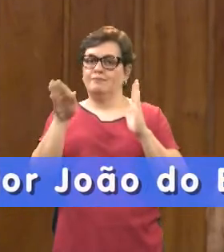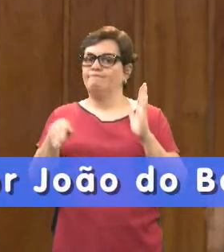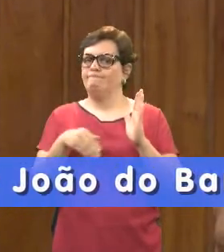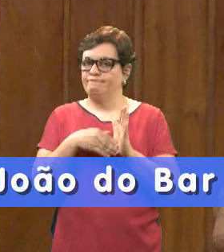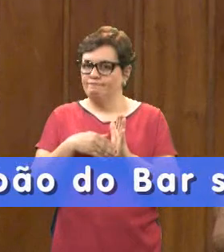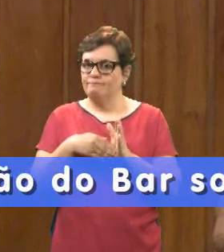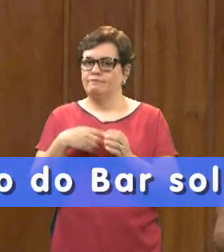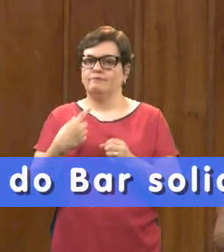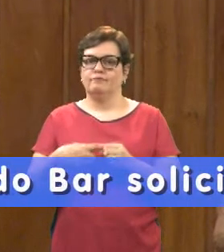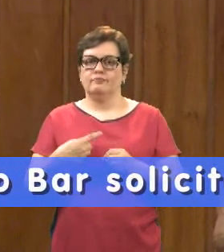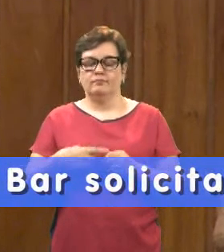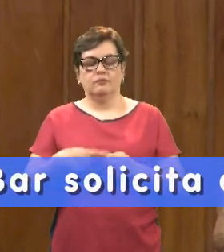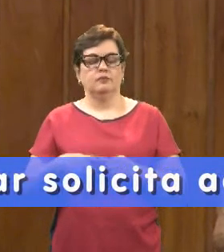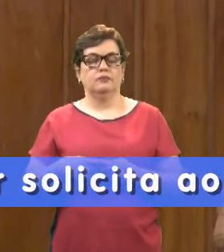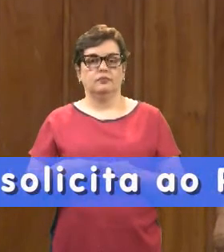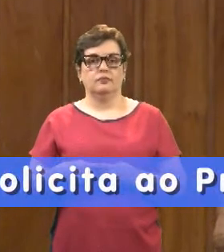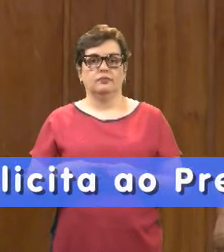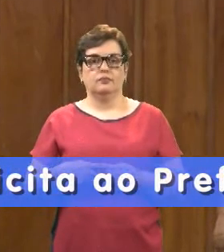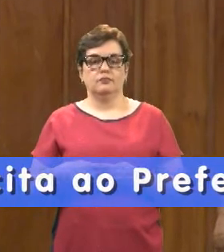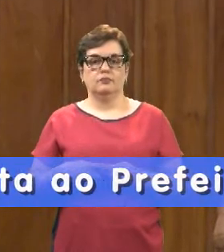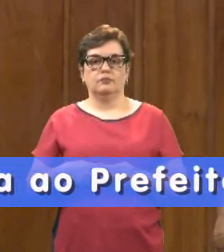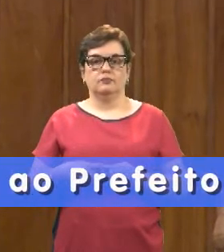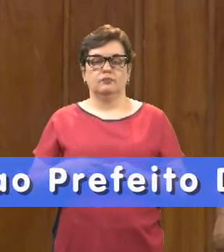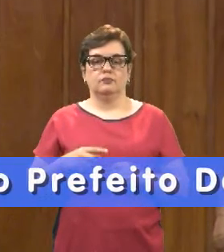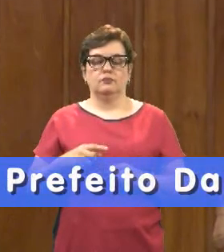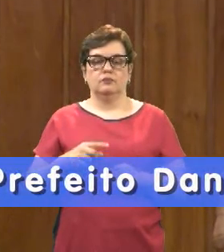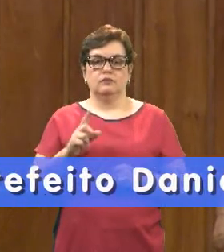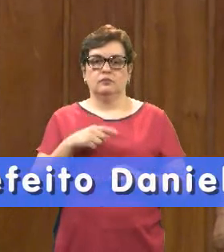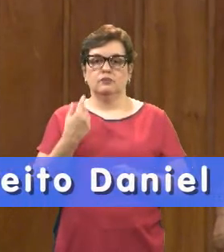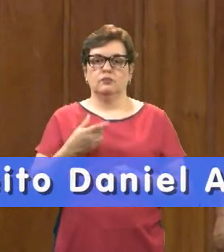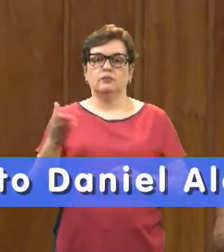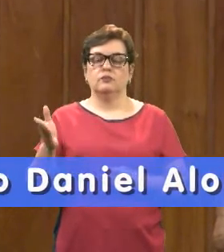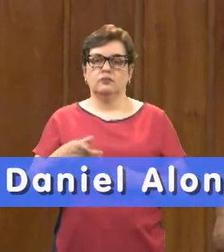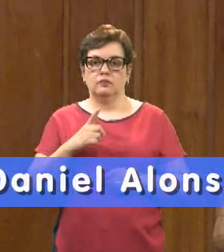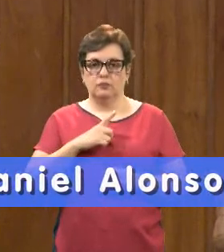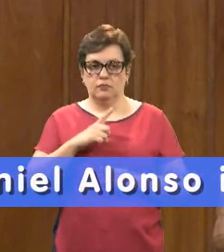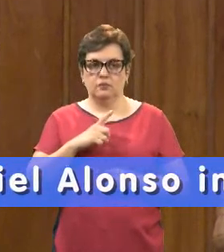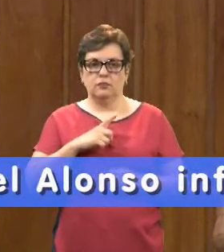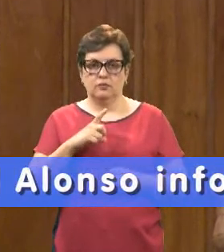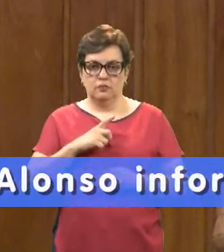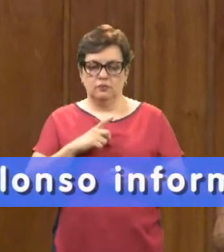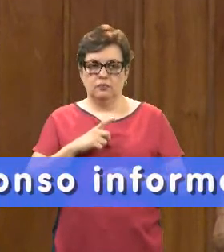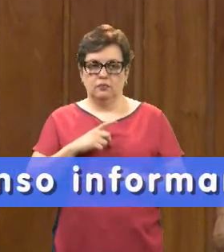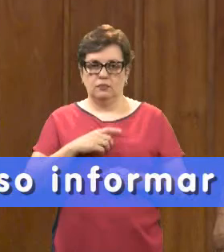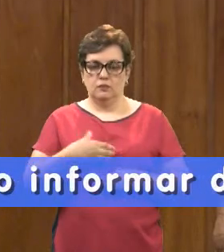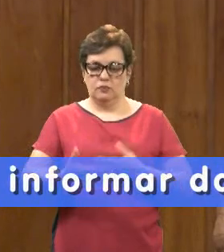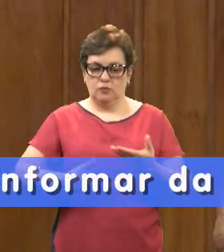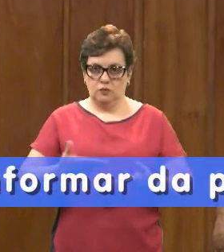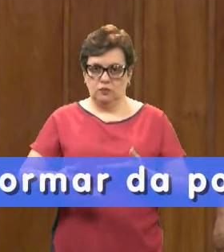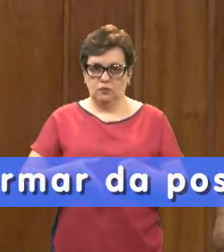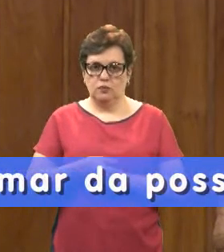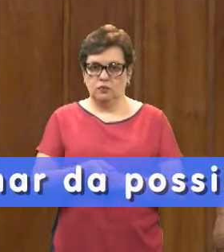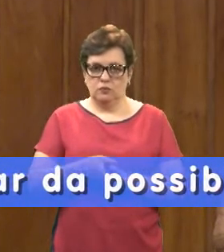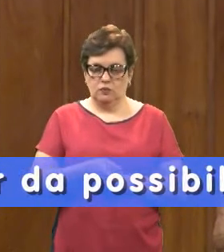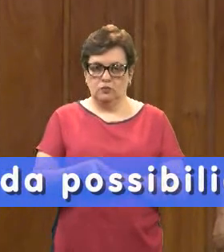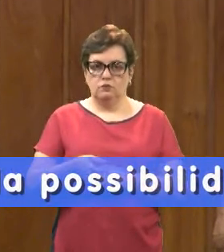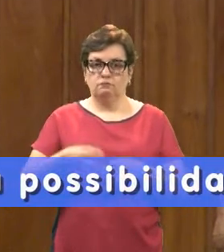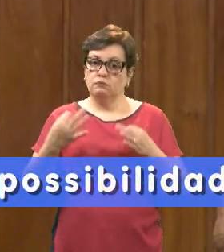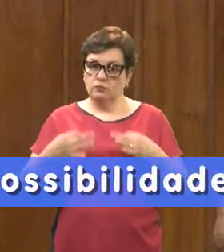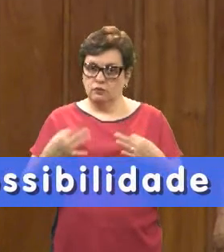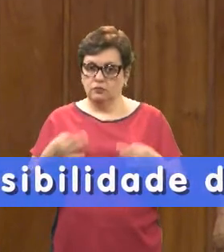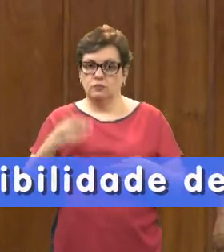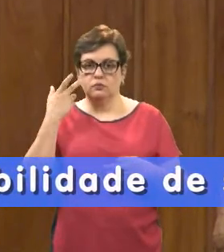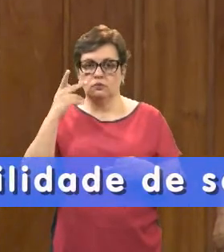Ainda reforço que já possuímos quadro de servidores suficiente, conselheiros, para atender a